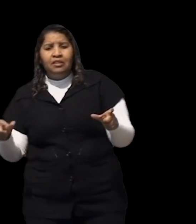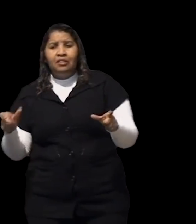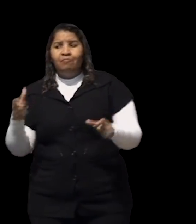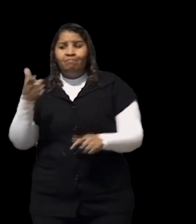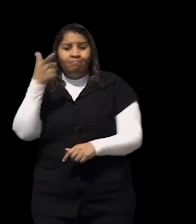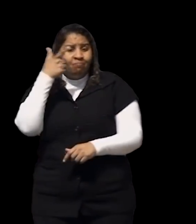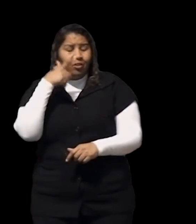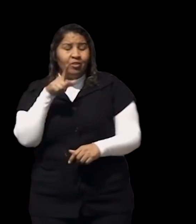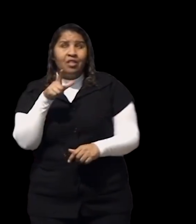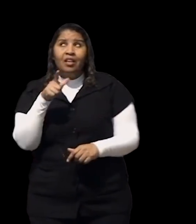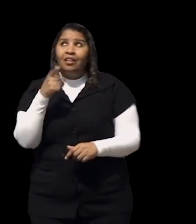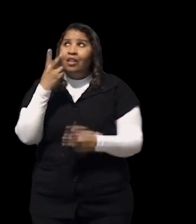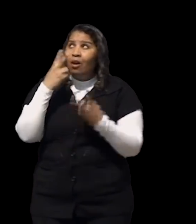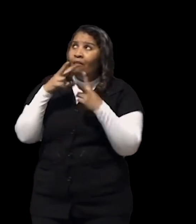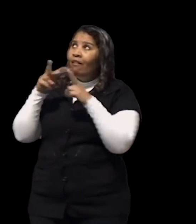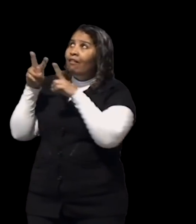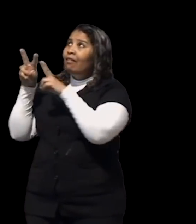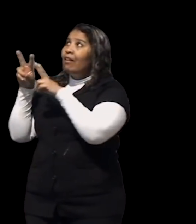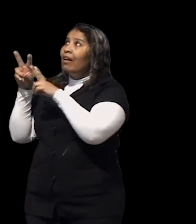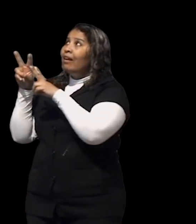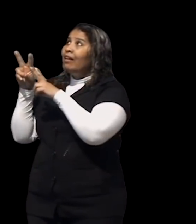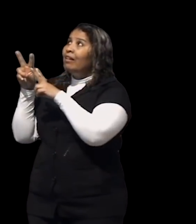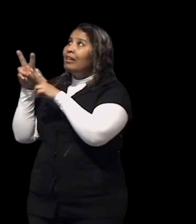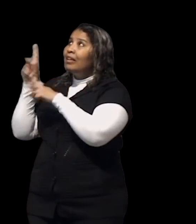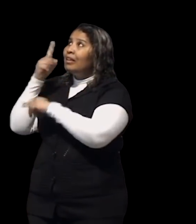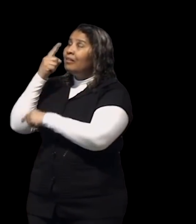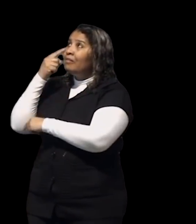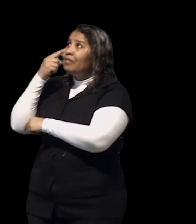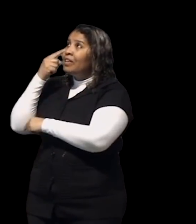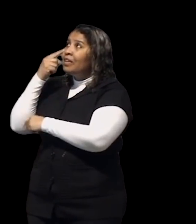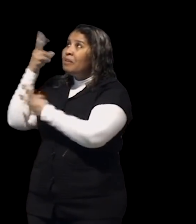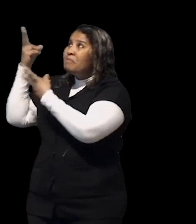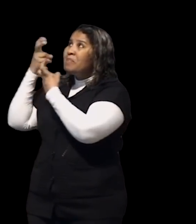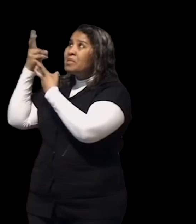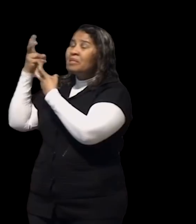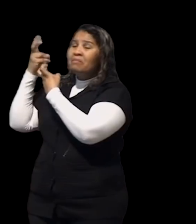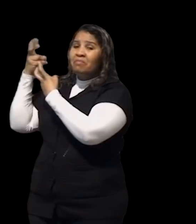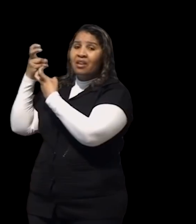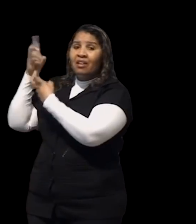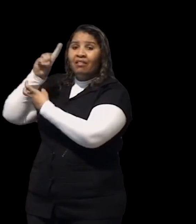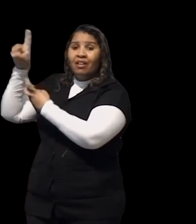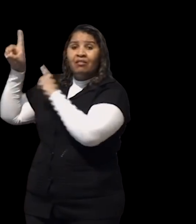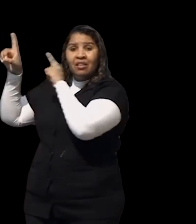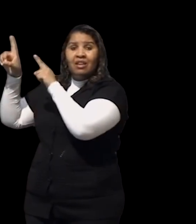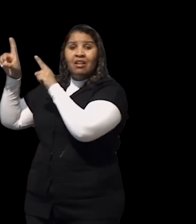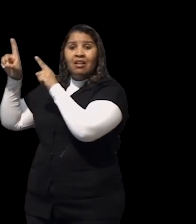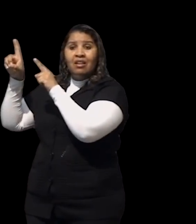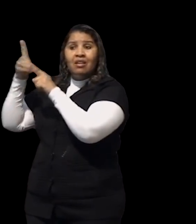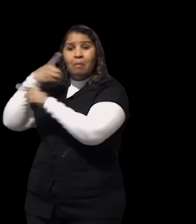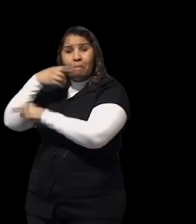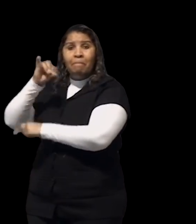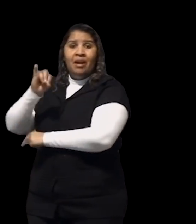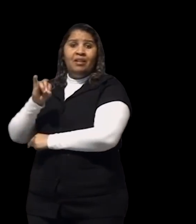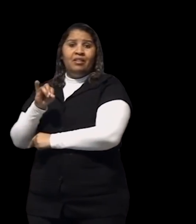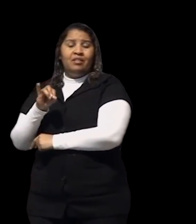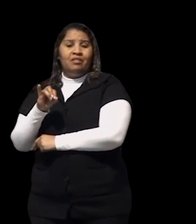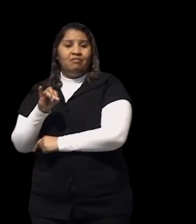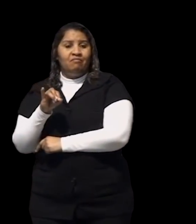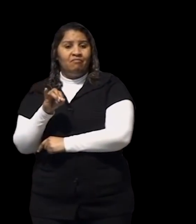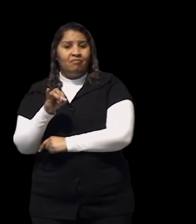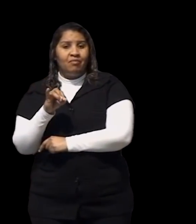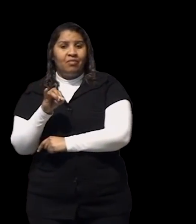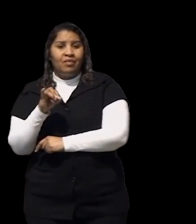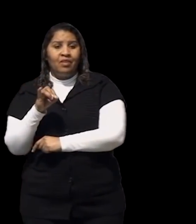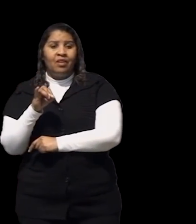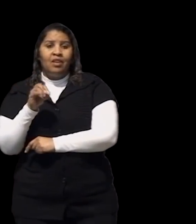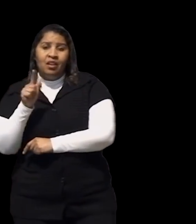dirigir a Deus como o pai e não consegue se perceber como filho em Gálatas capítulo 4 verso 6 a Bíblia